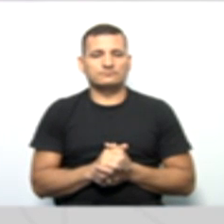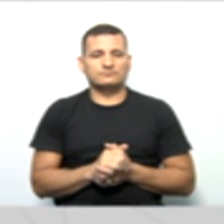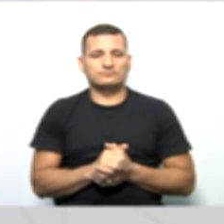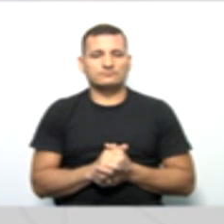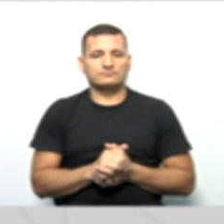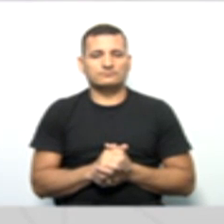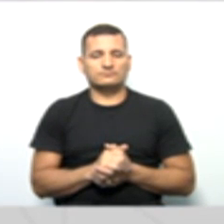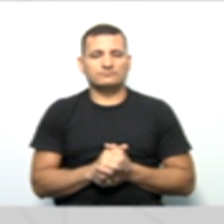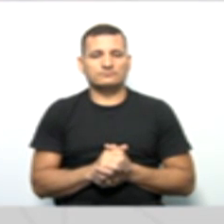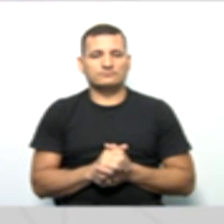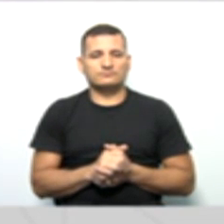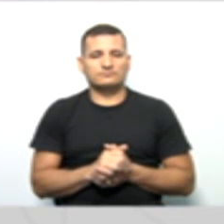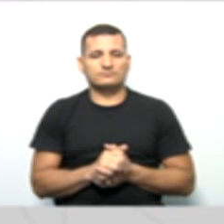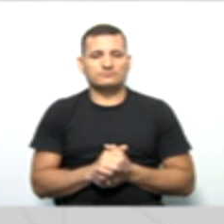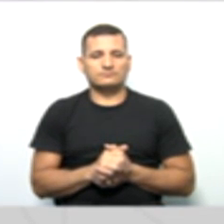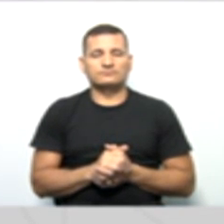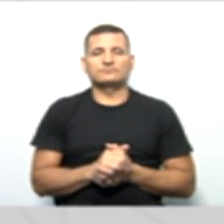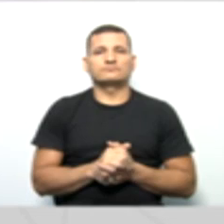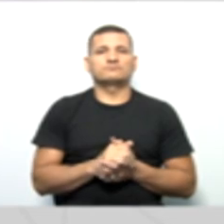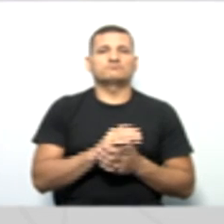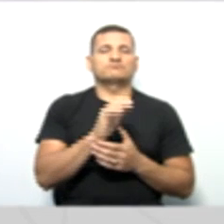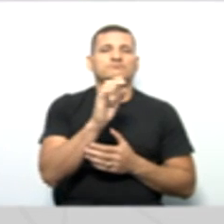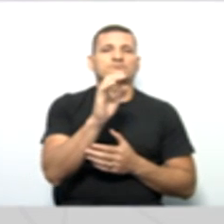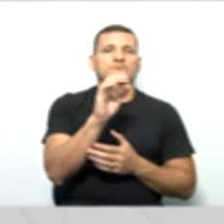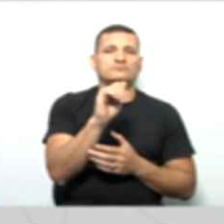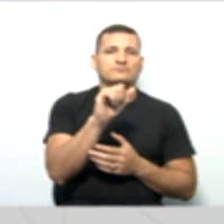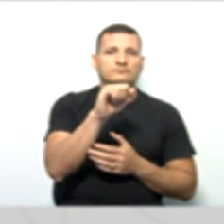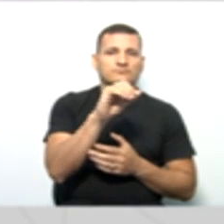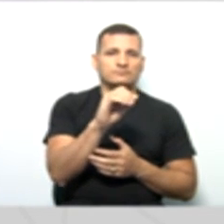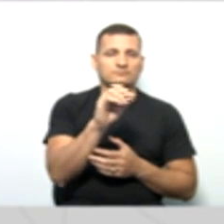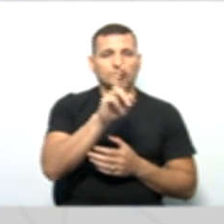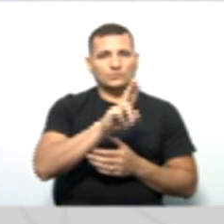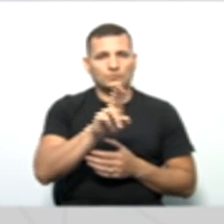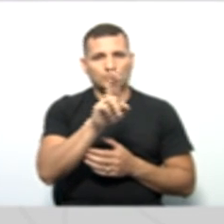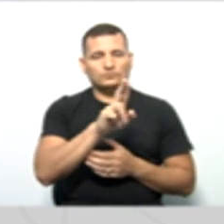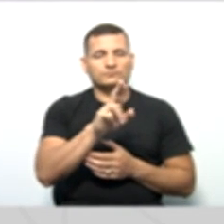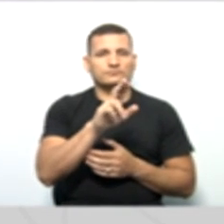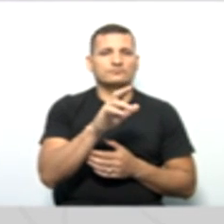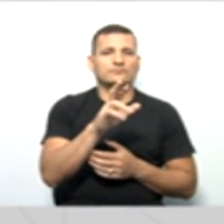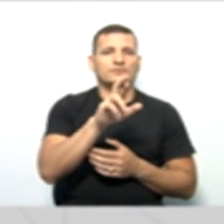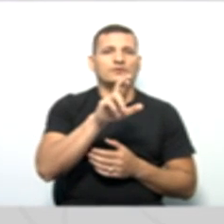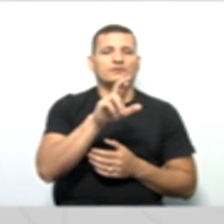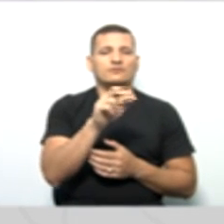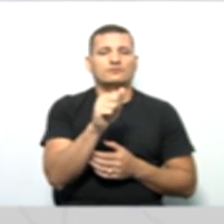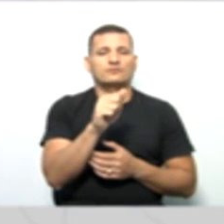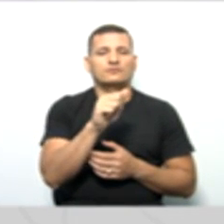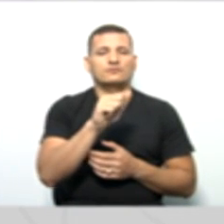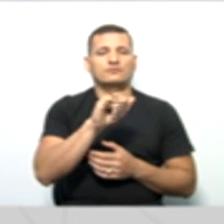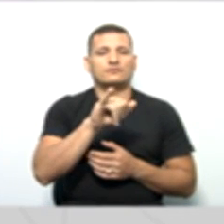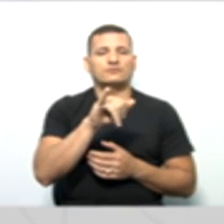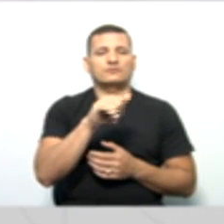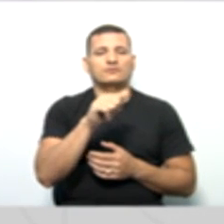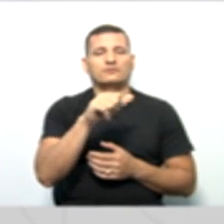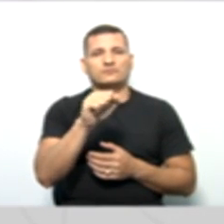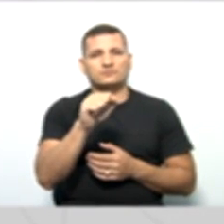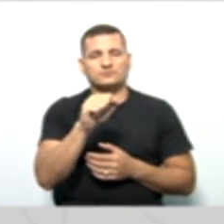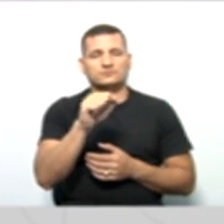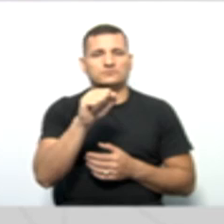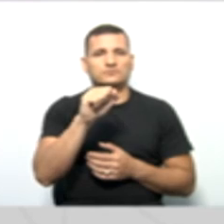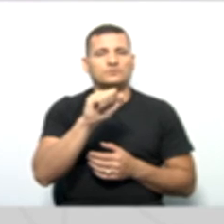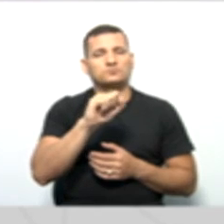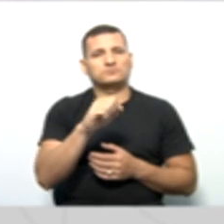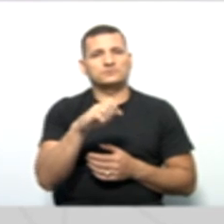fazendo isso? Olha só, diagrama de casos de uso, diagramas de raias, se eu não me engano, são os de sequência também